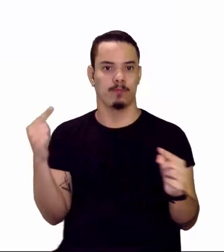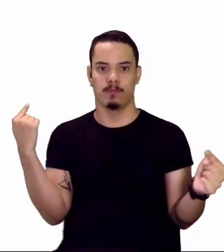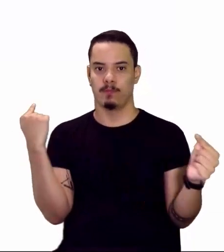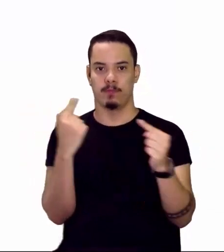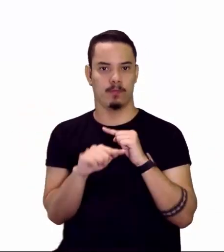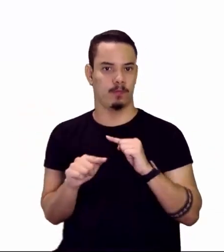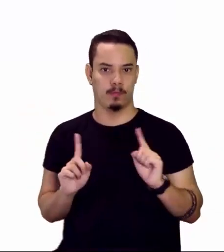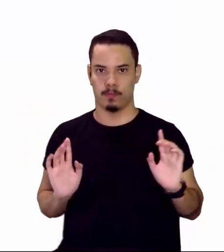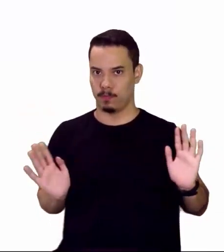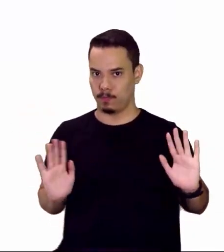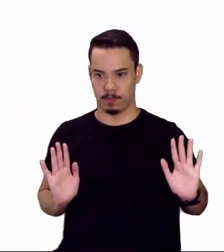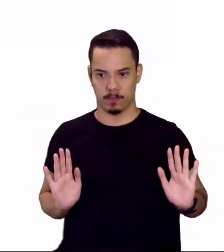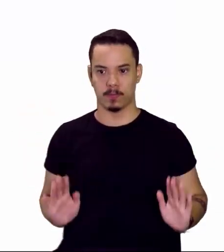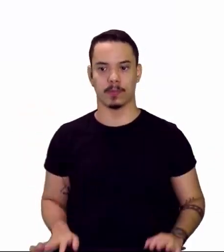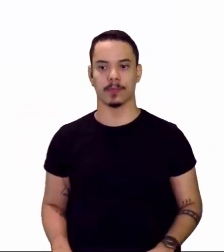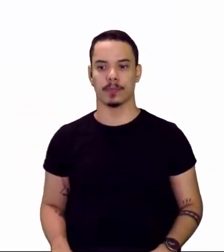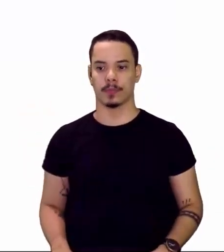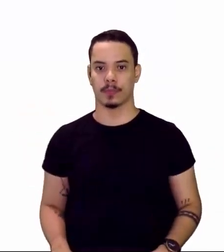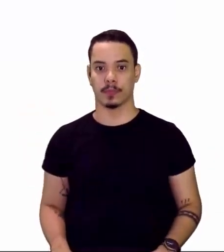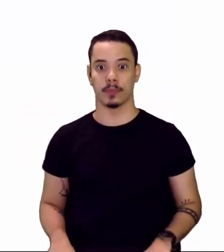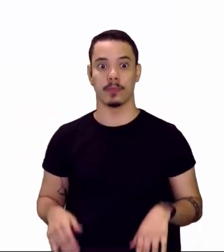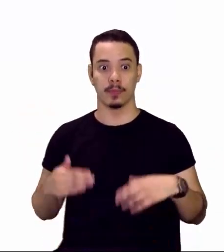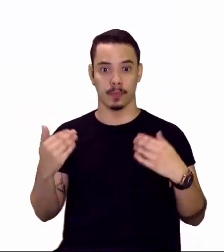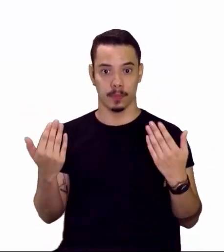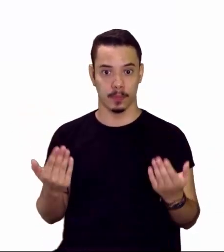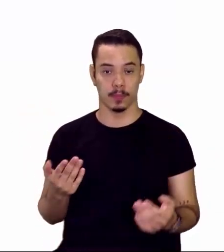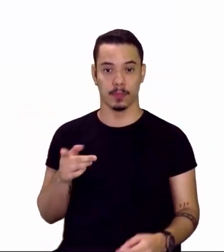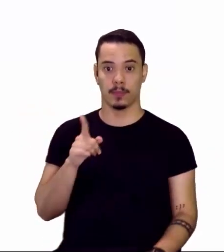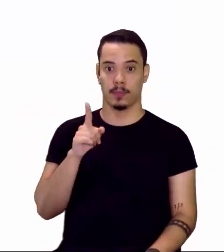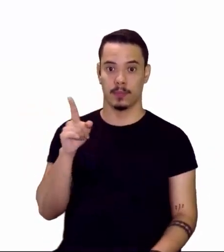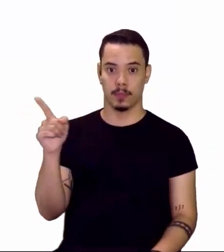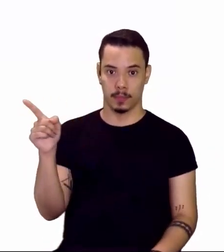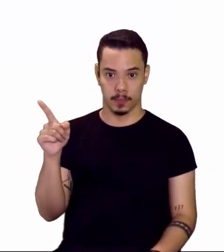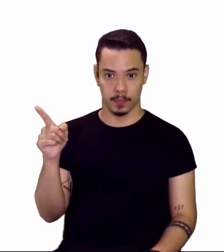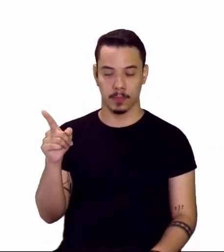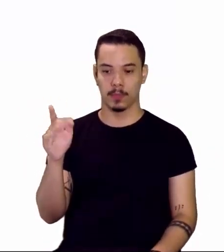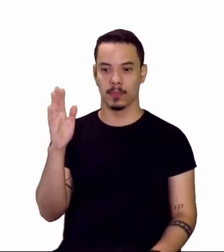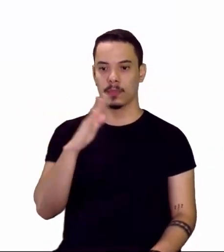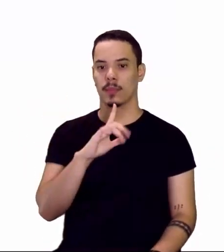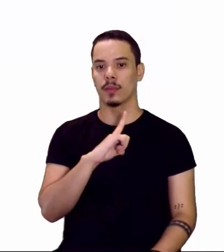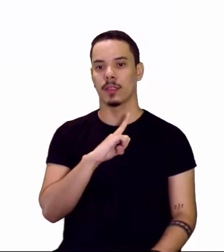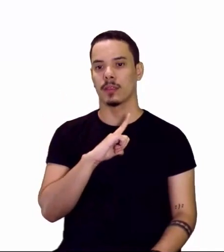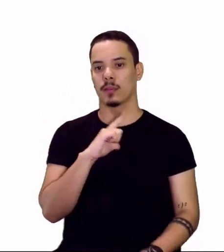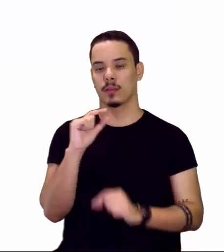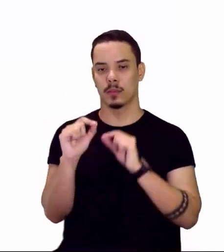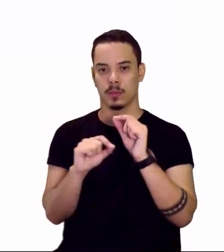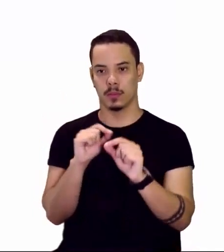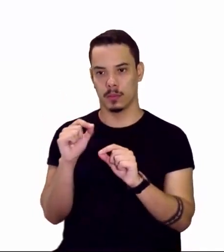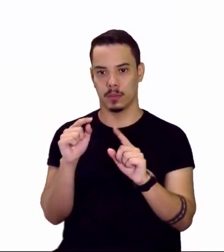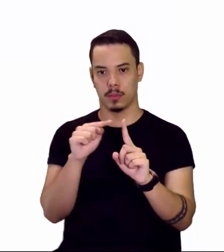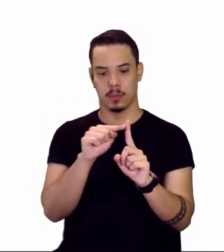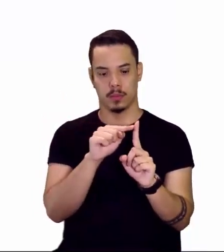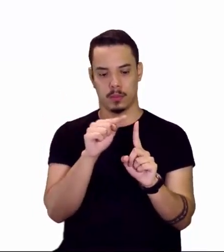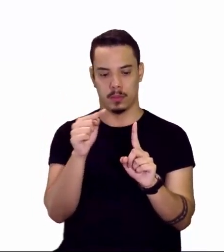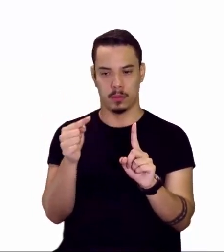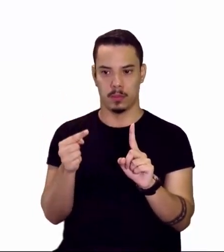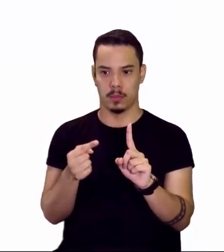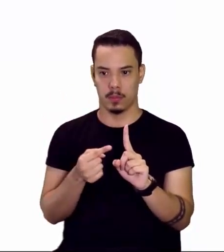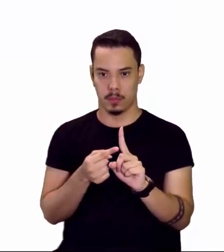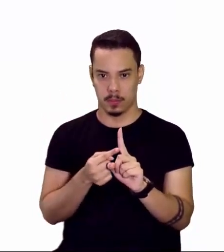ligantes. E esses elétrons não ligantes são eles que fazem um ângulo